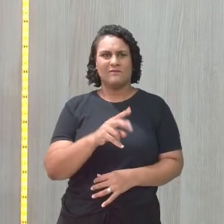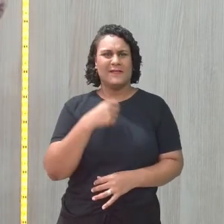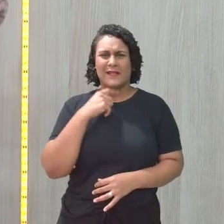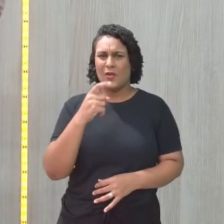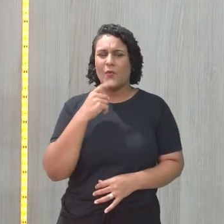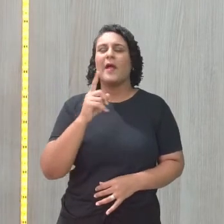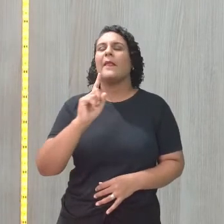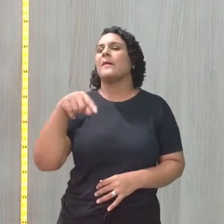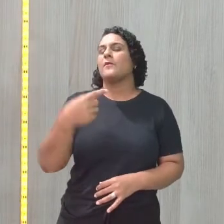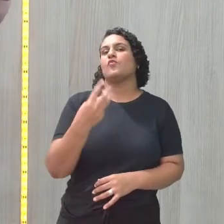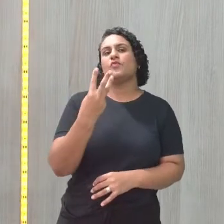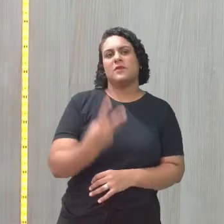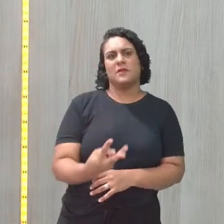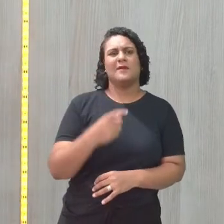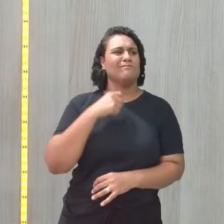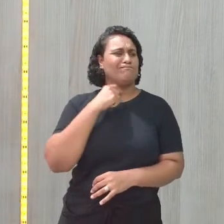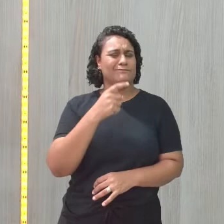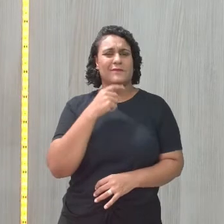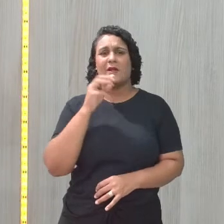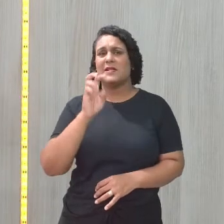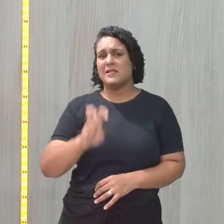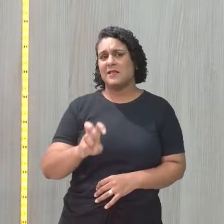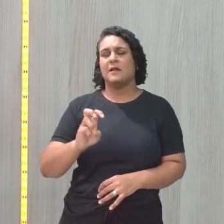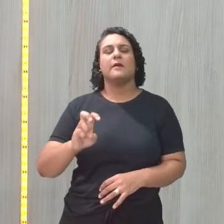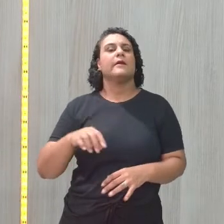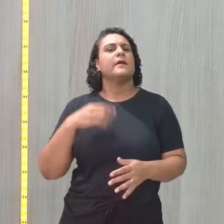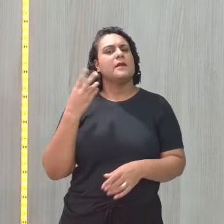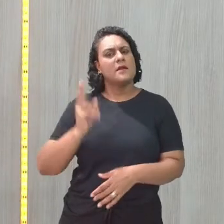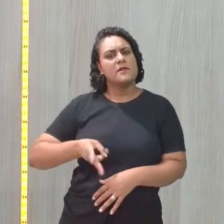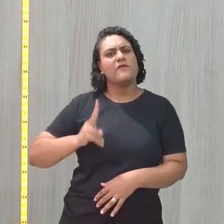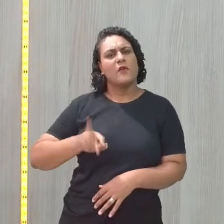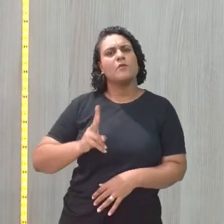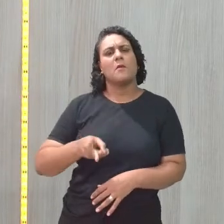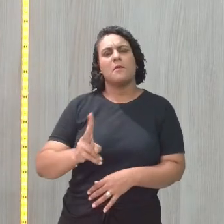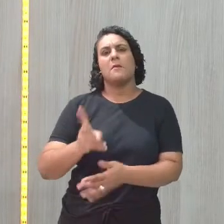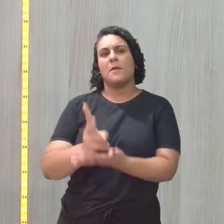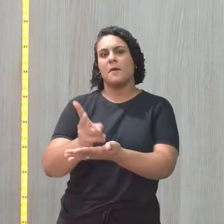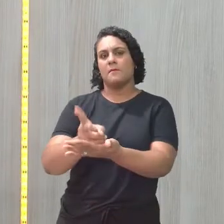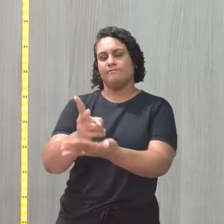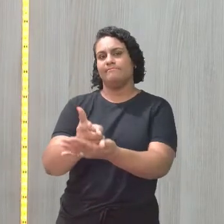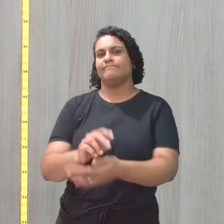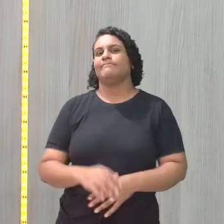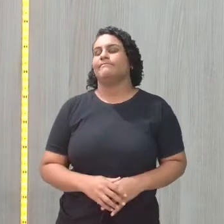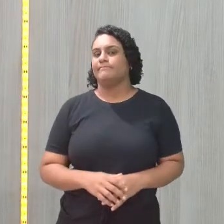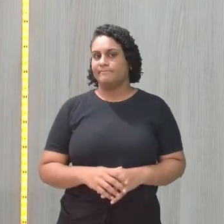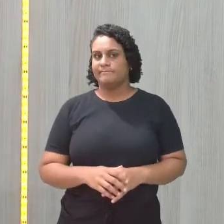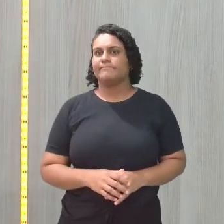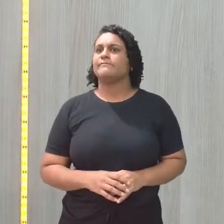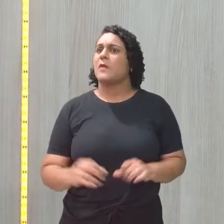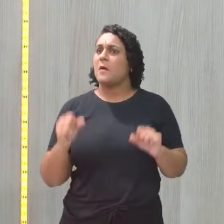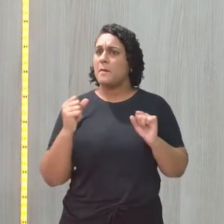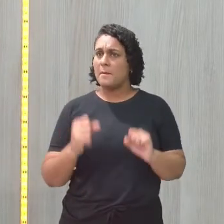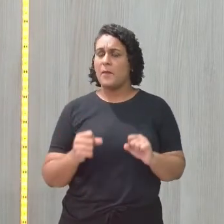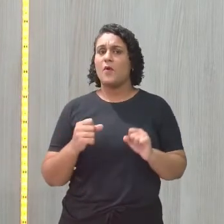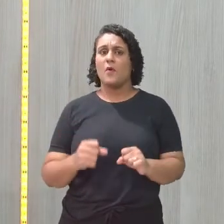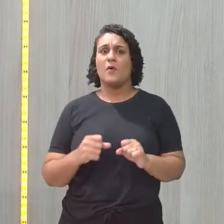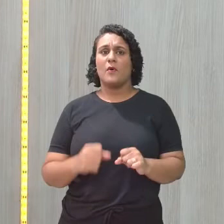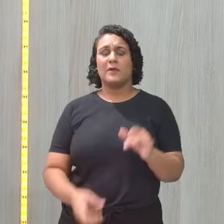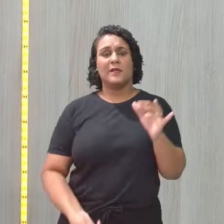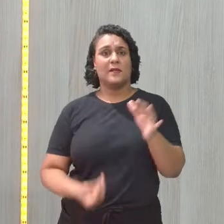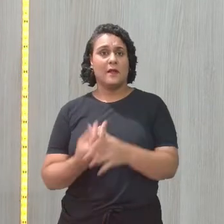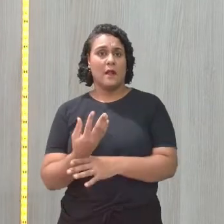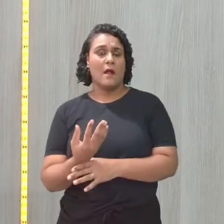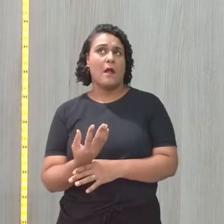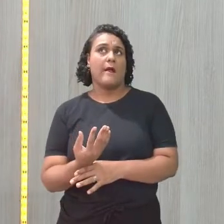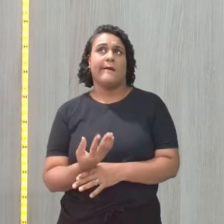pelo 3, não deu mais, pelo 5, pelo 7 e assim por diante, certo? Vai chegar, você pode criar um número